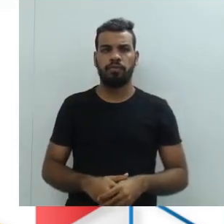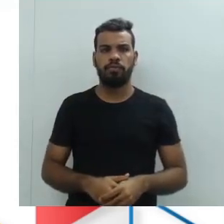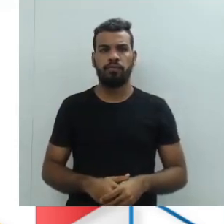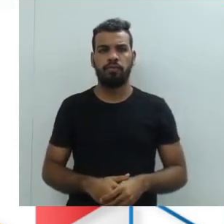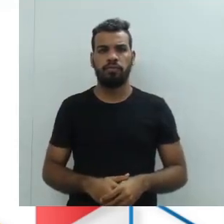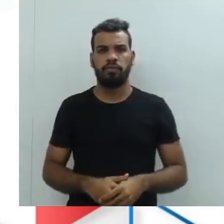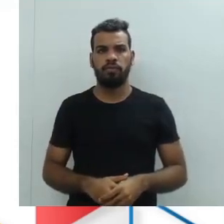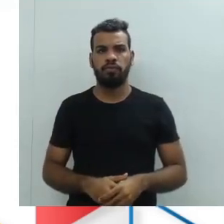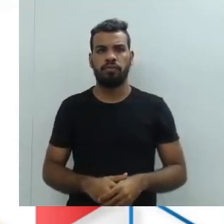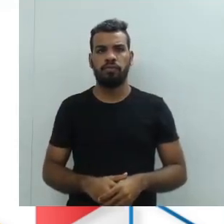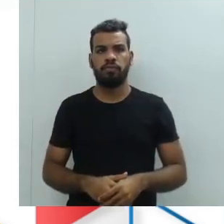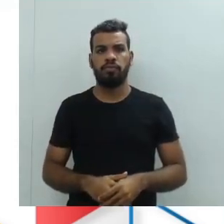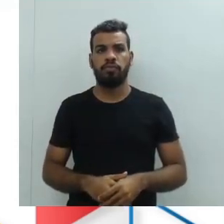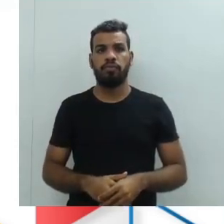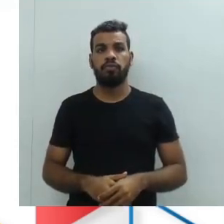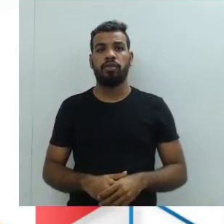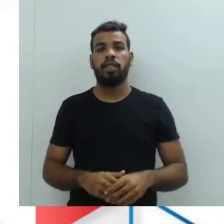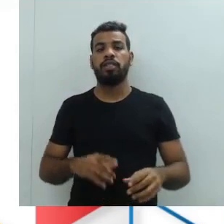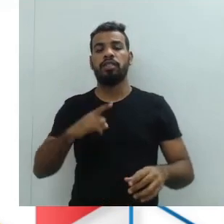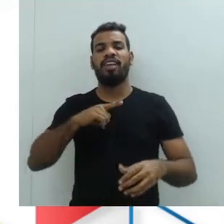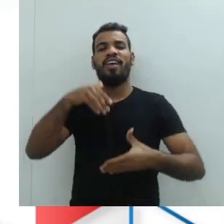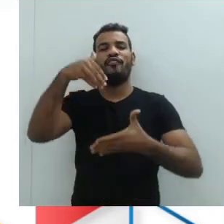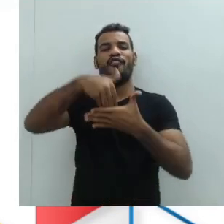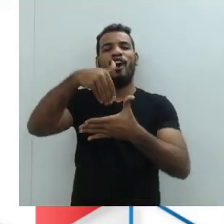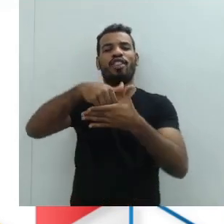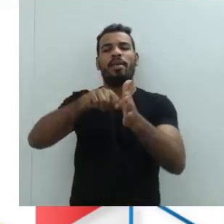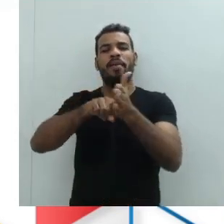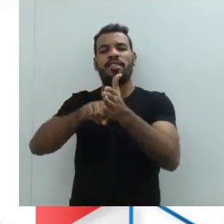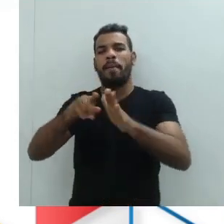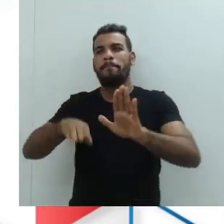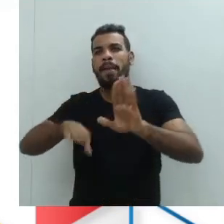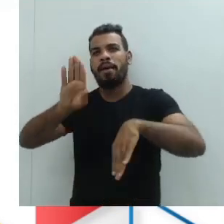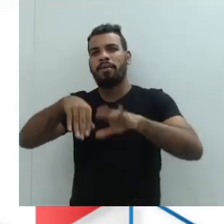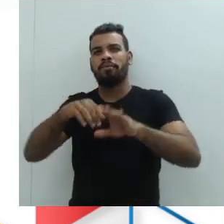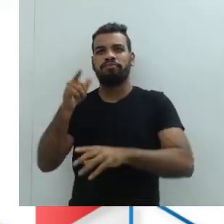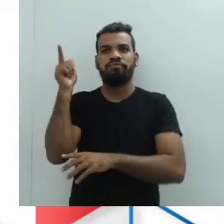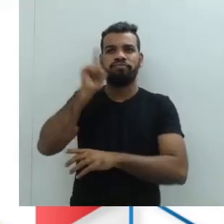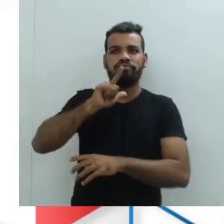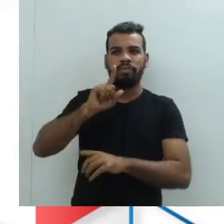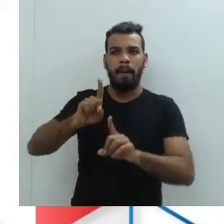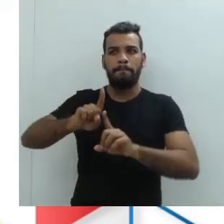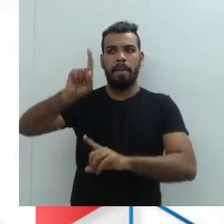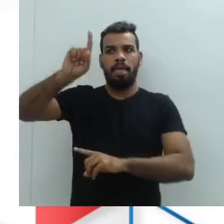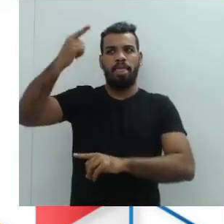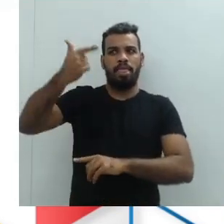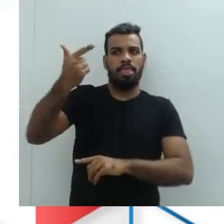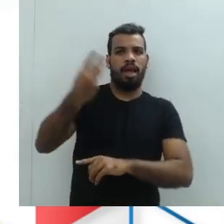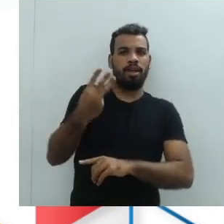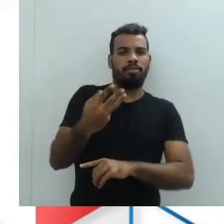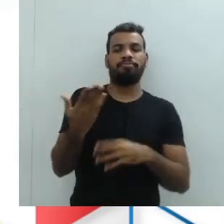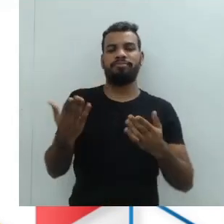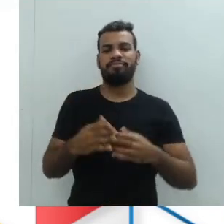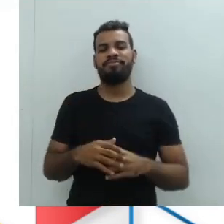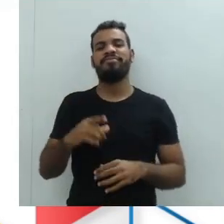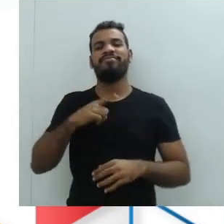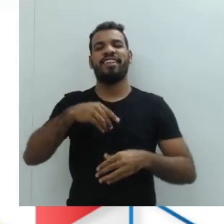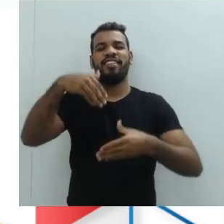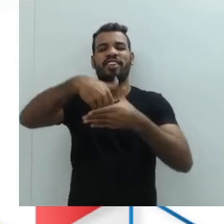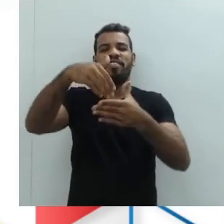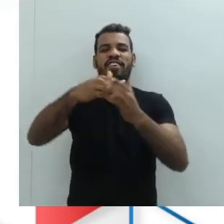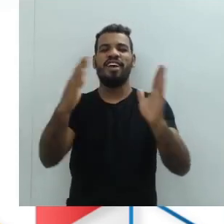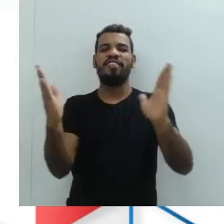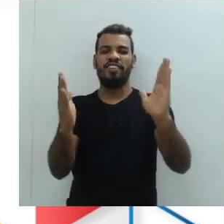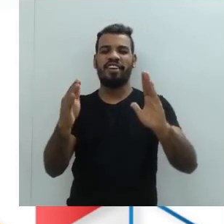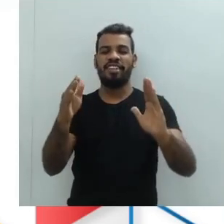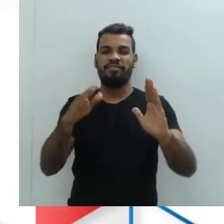Interpretando pesquisas eleitorais. Aí é que a gente, as pesquisas de quem está na frente, quem está atrás. A gente vê muito isso em época de eleição, né?